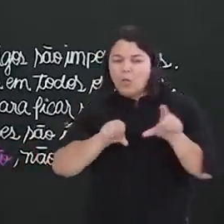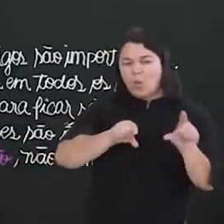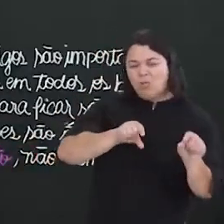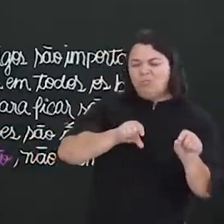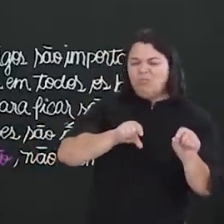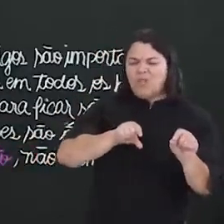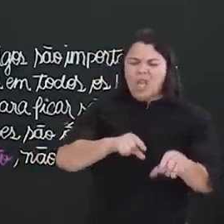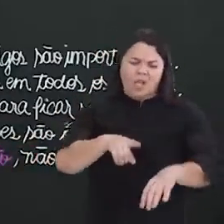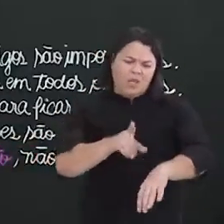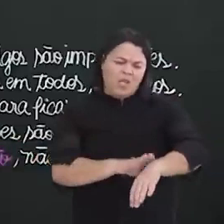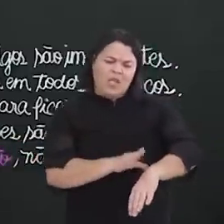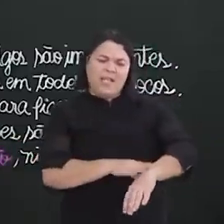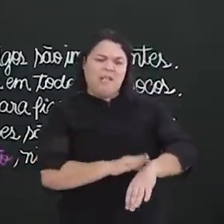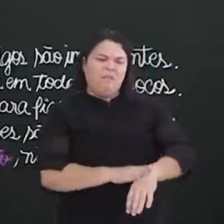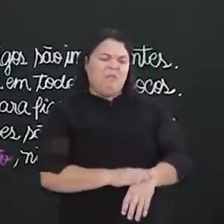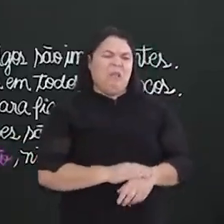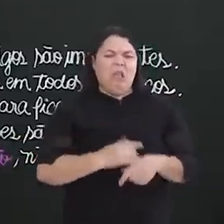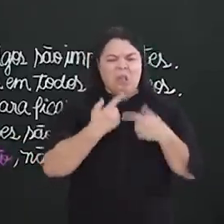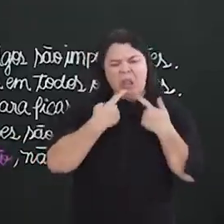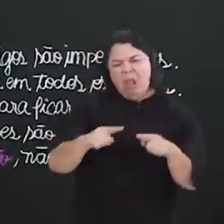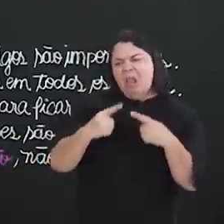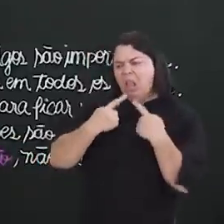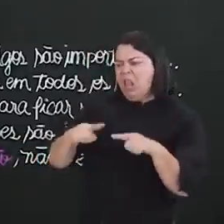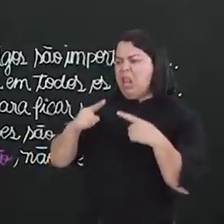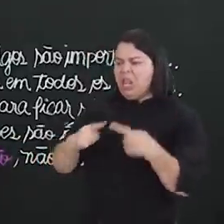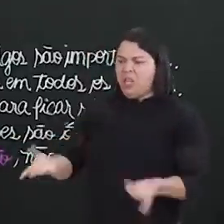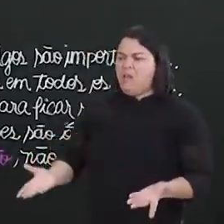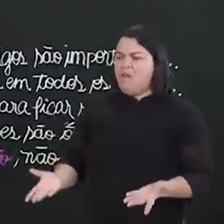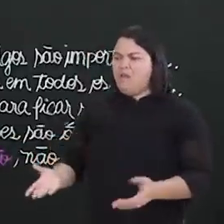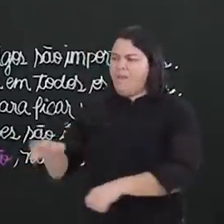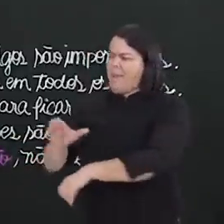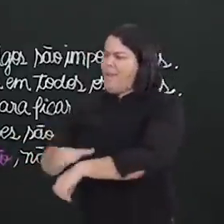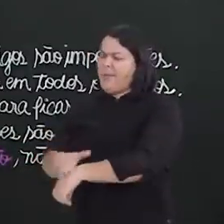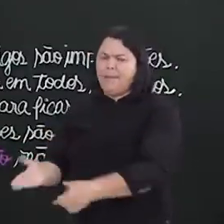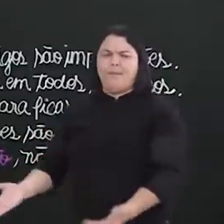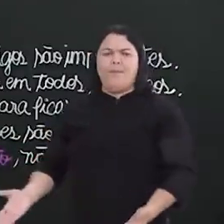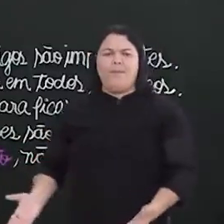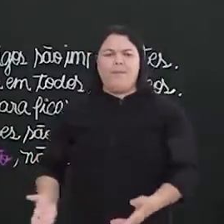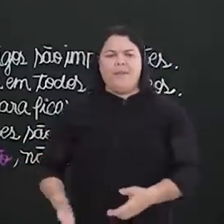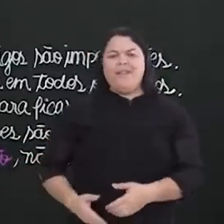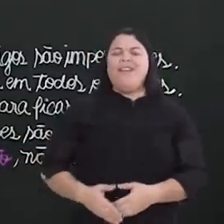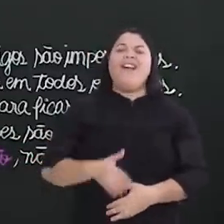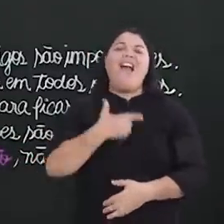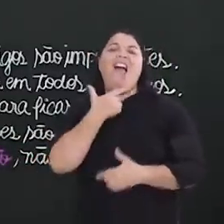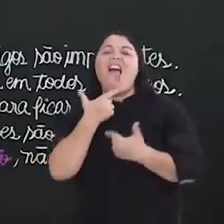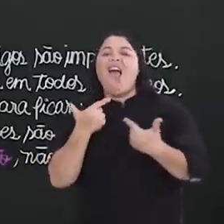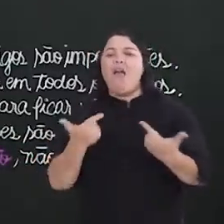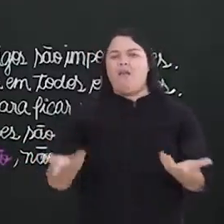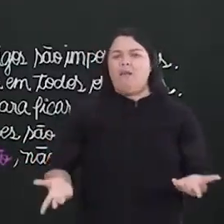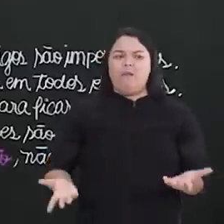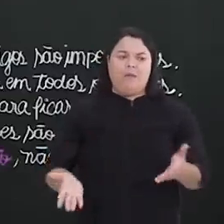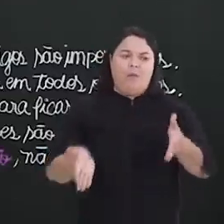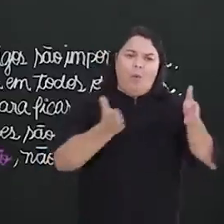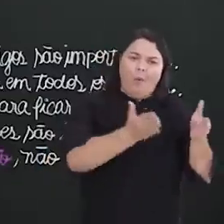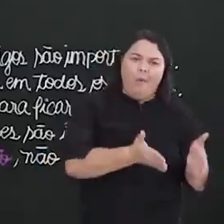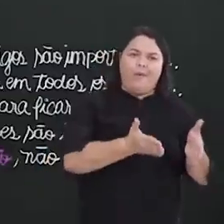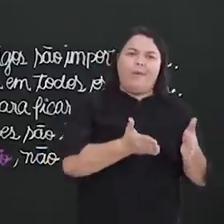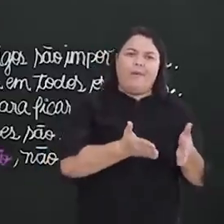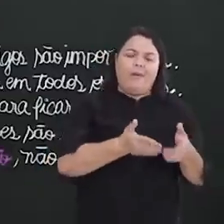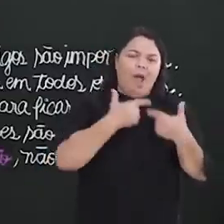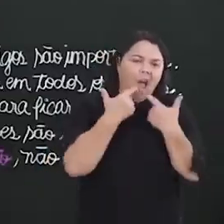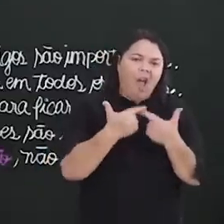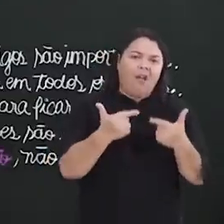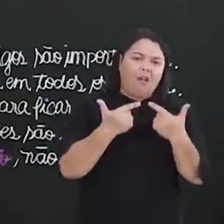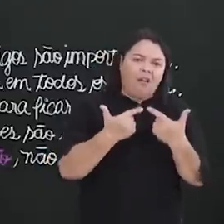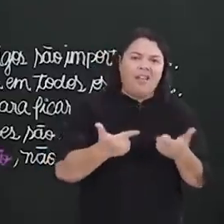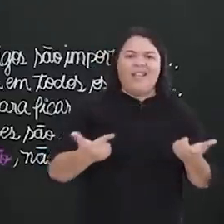Ora reclama, ora debocha. Não há jeito para ficar satisfeito. Bom, há alternâncias aqui. Uma hora a pessoa reclama,